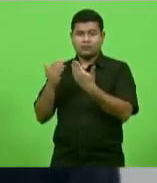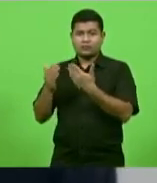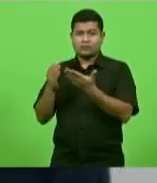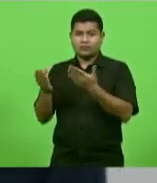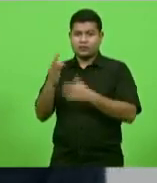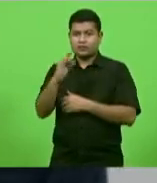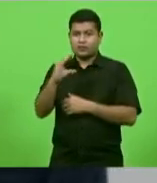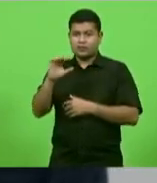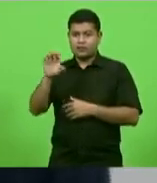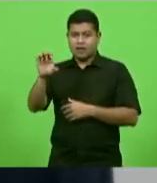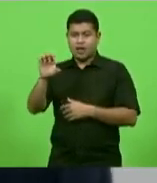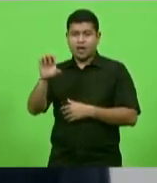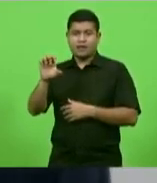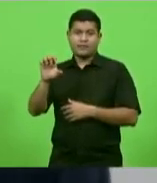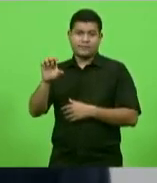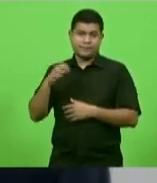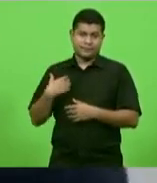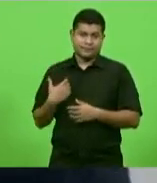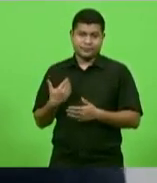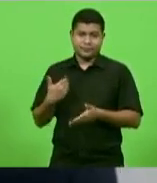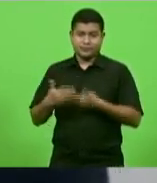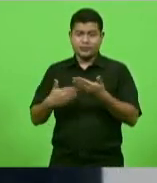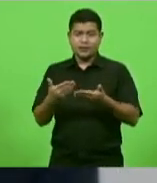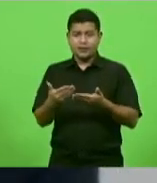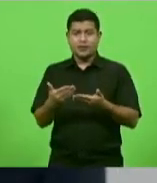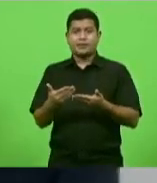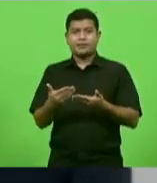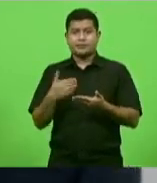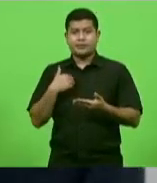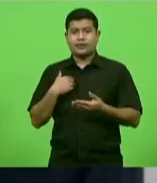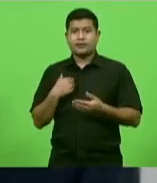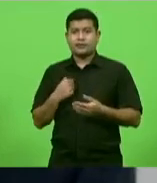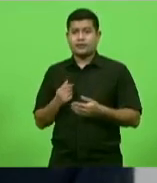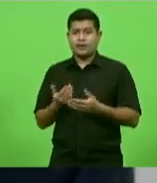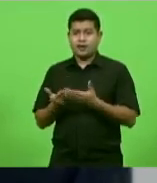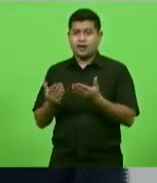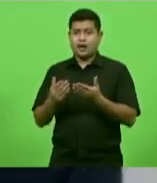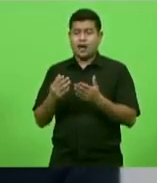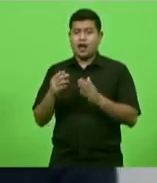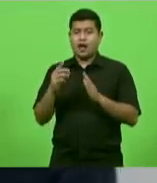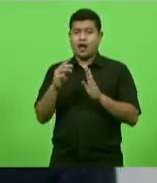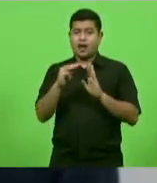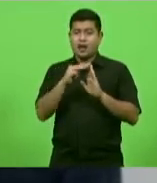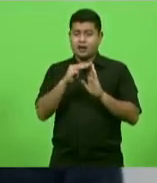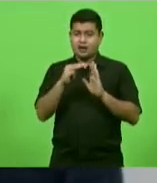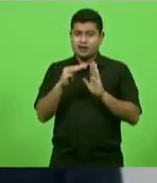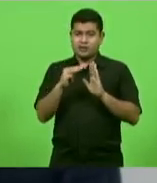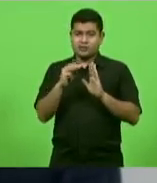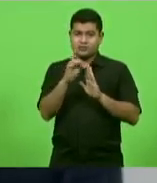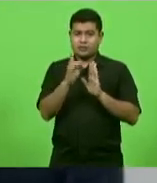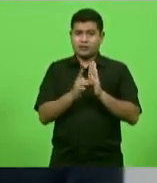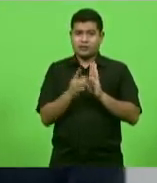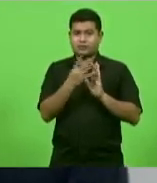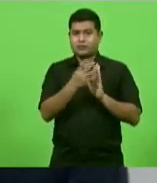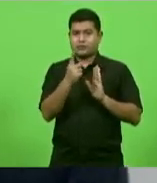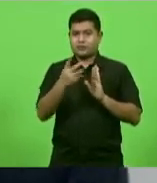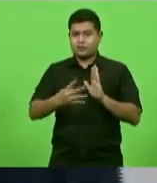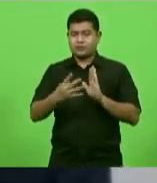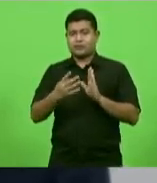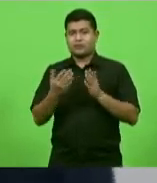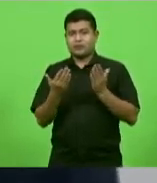do Estado e a desazada e efêmera remessa da mensagem 414 à Assembleia